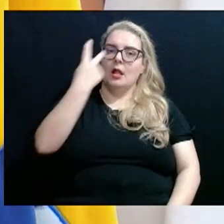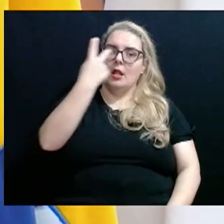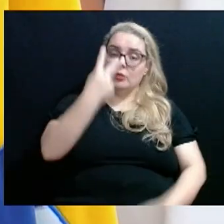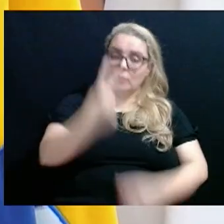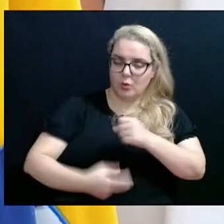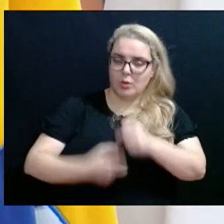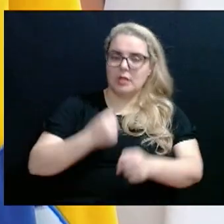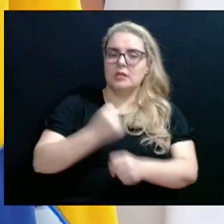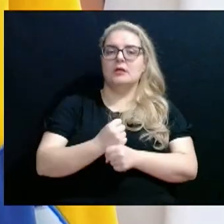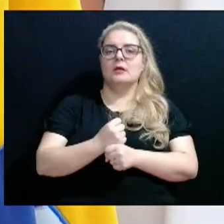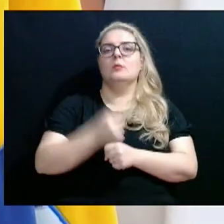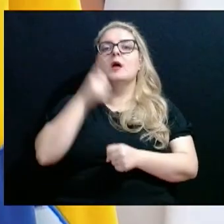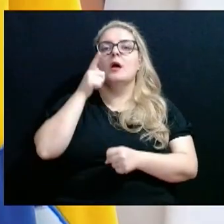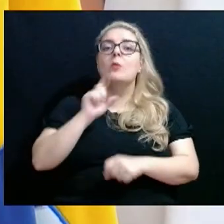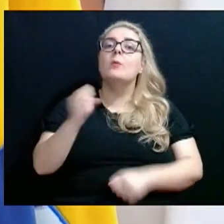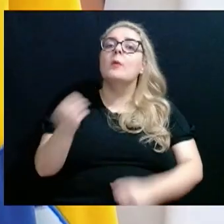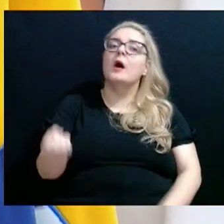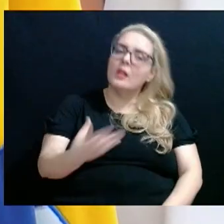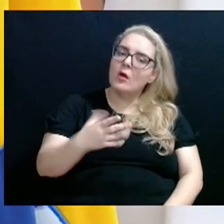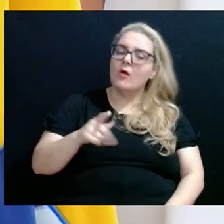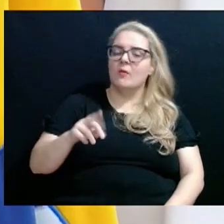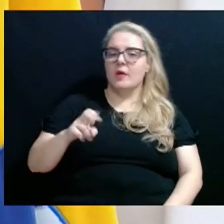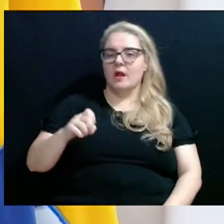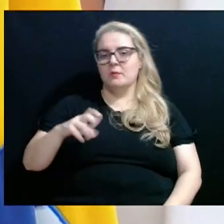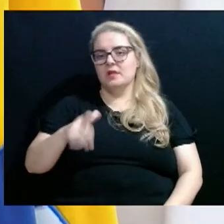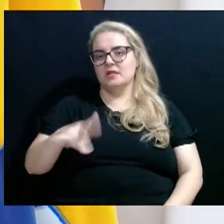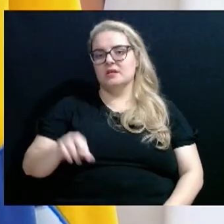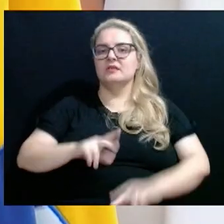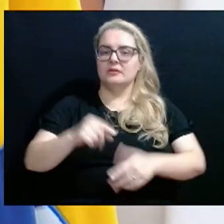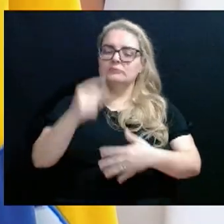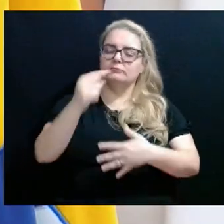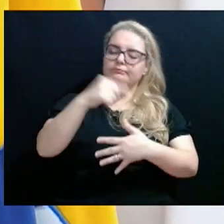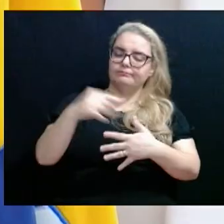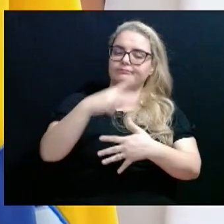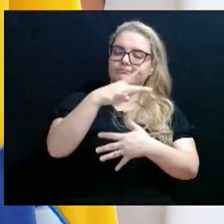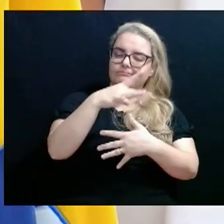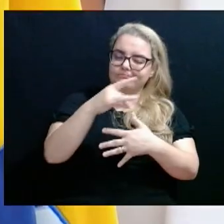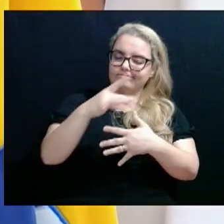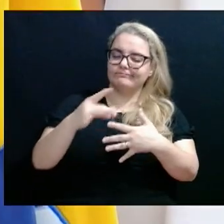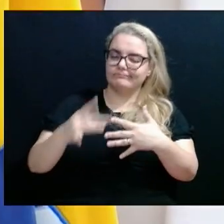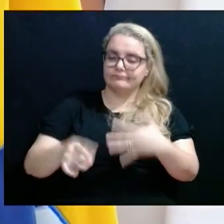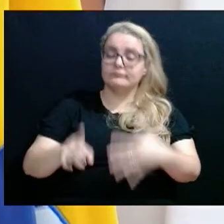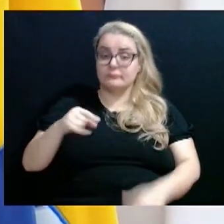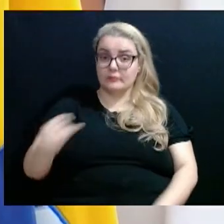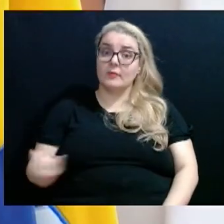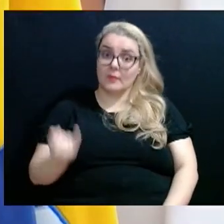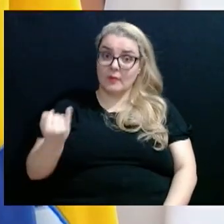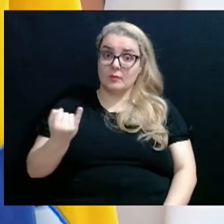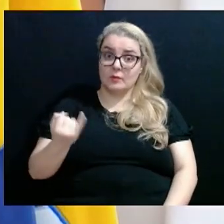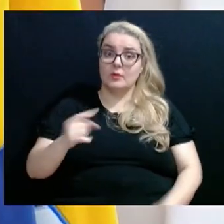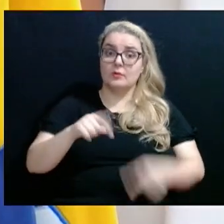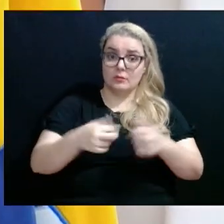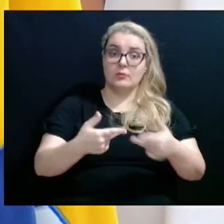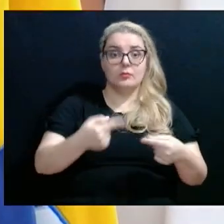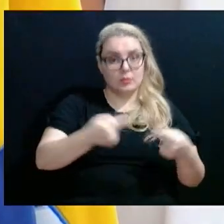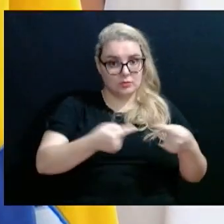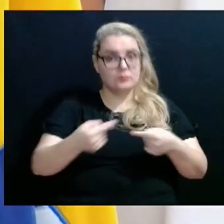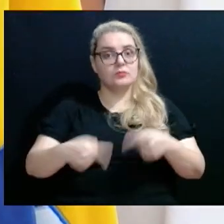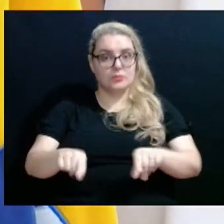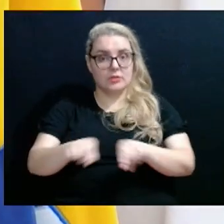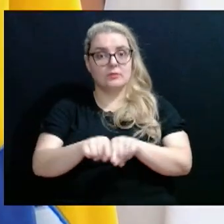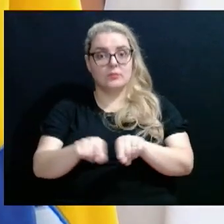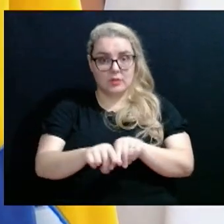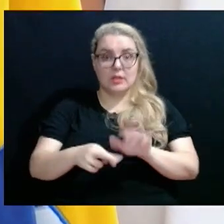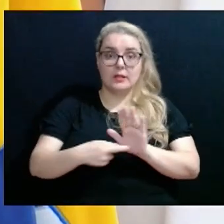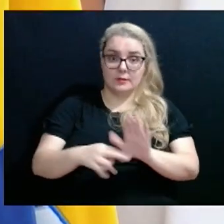adquirir uma nova permissão. Então tem muitas coisas que a gente vê que é viável e outras coisas que a gente vai discutir e apresentar uma emenda.